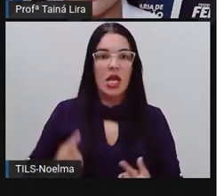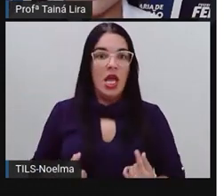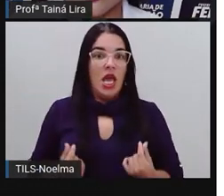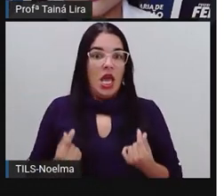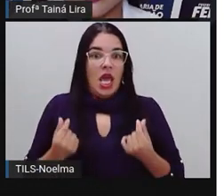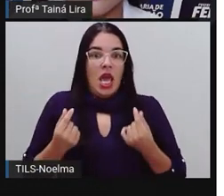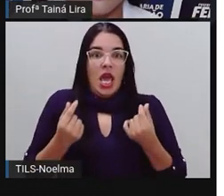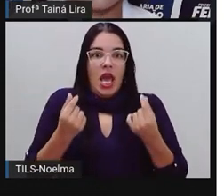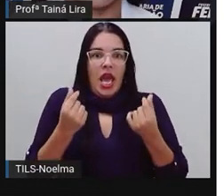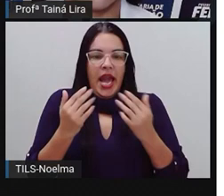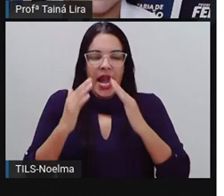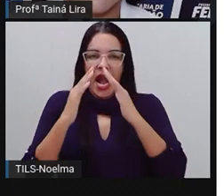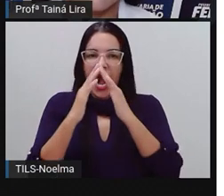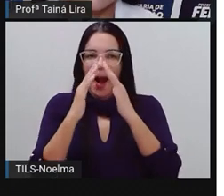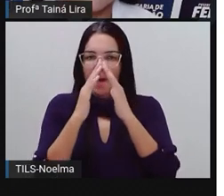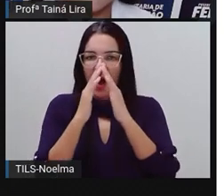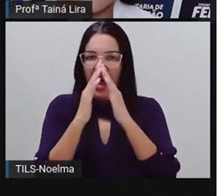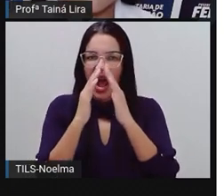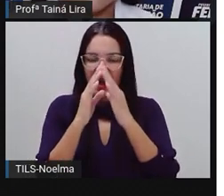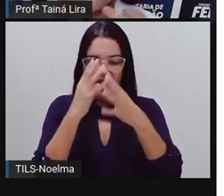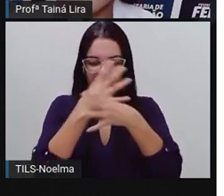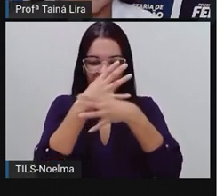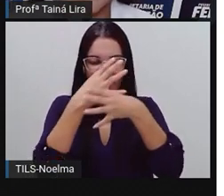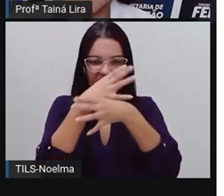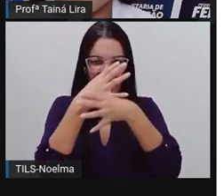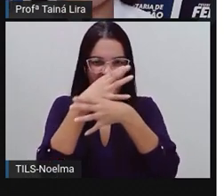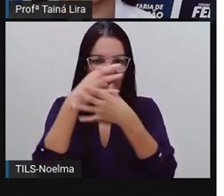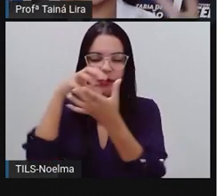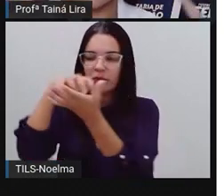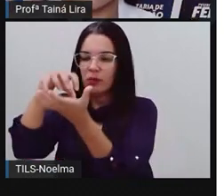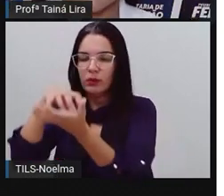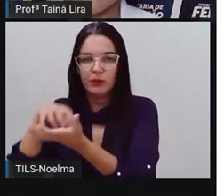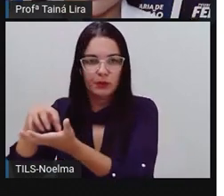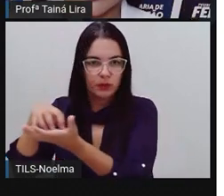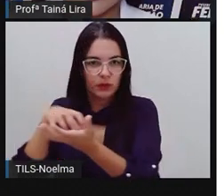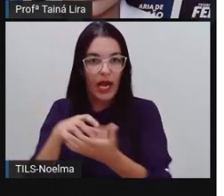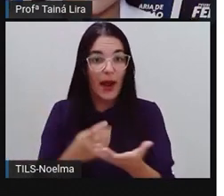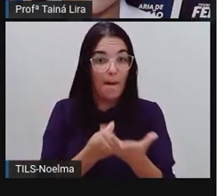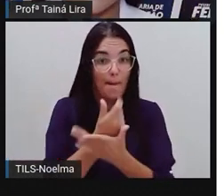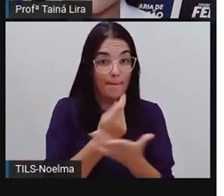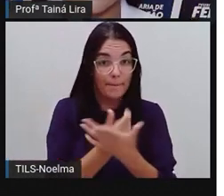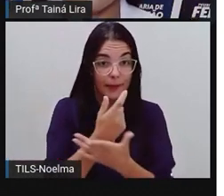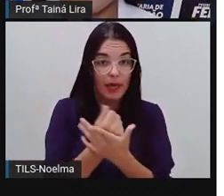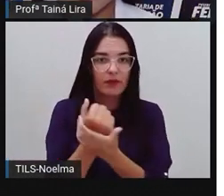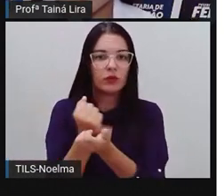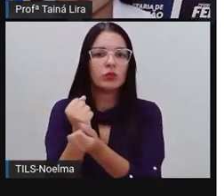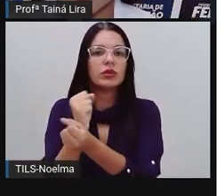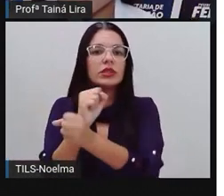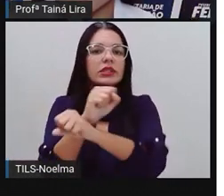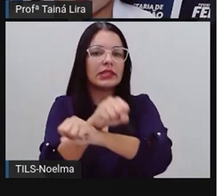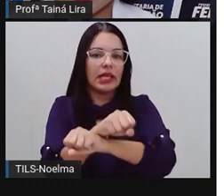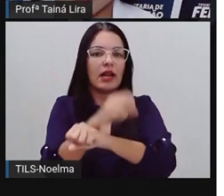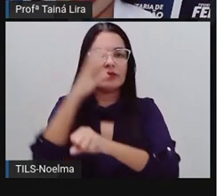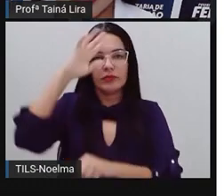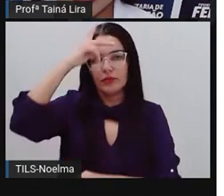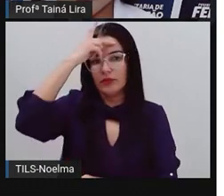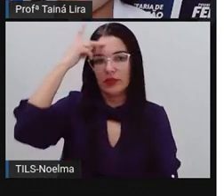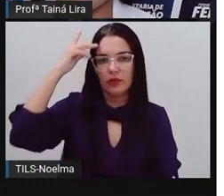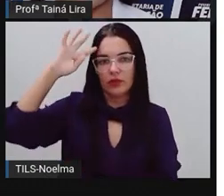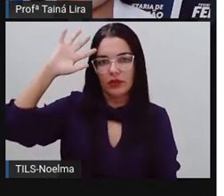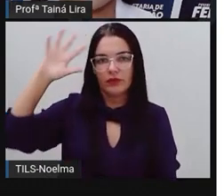nas cidades né na zona urbana que compravam africanos